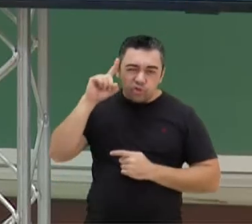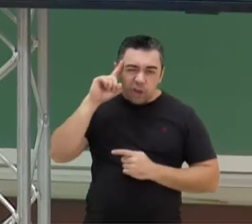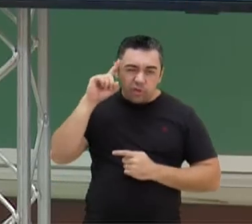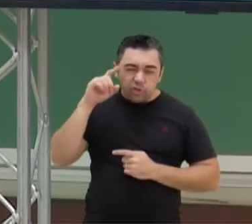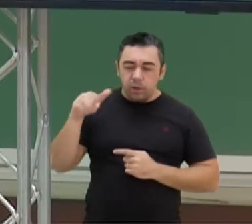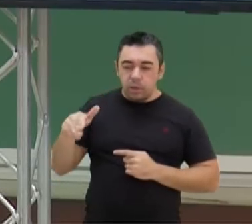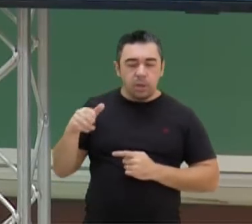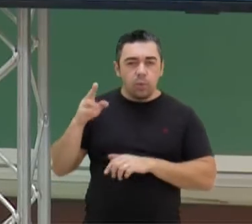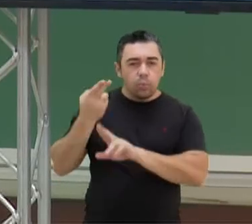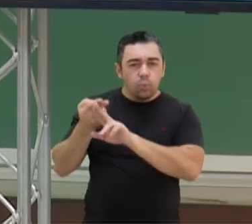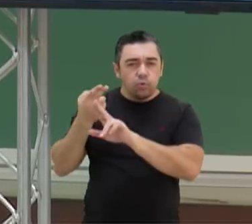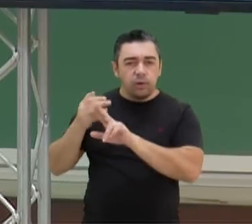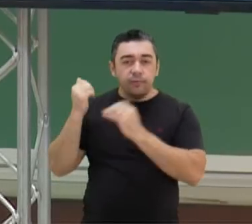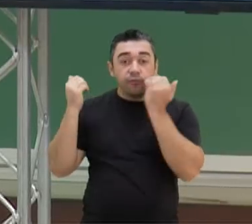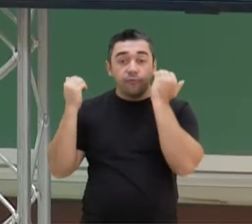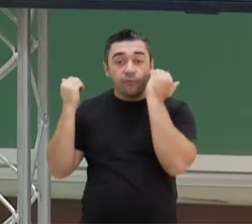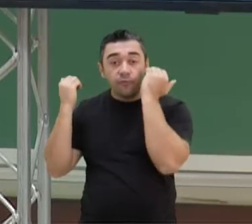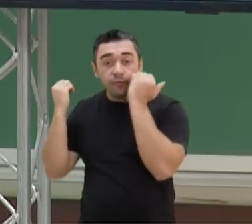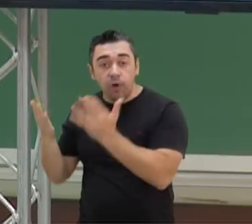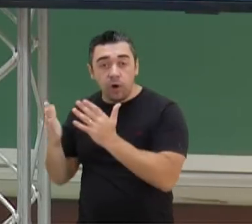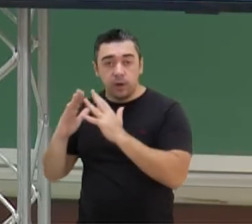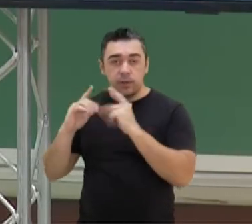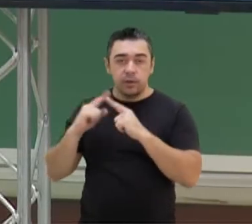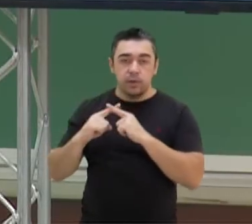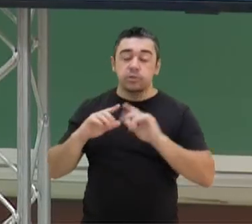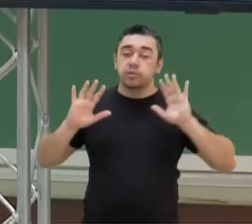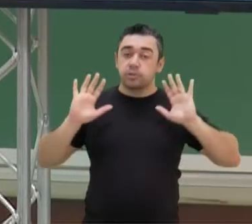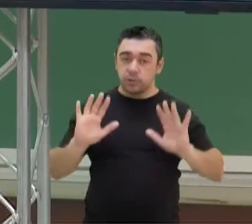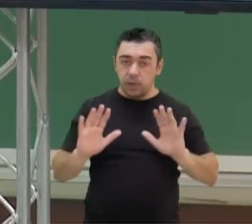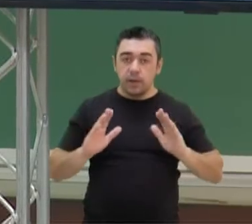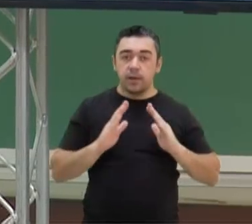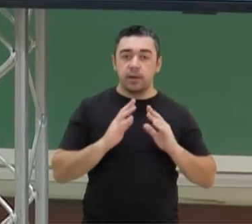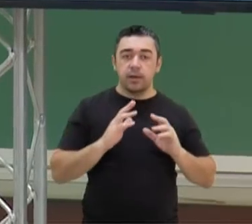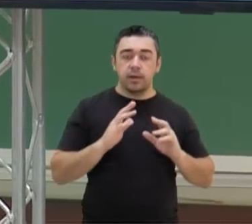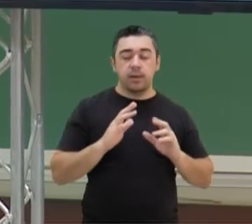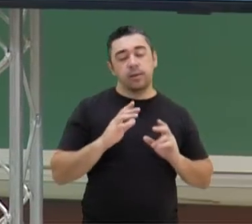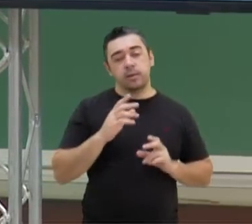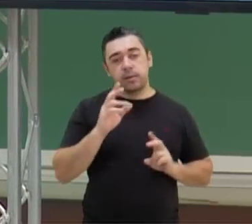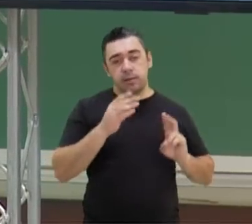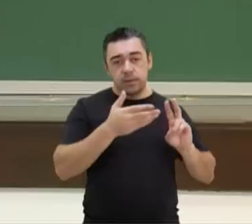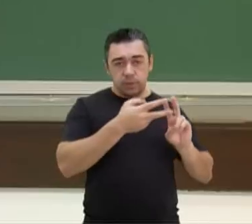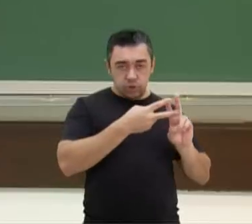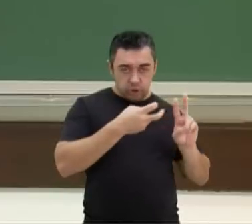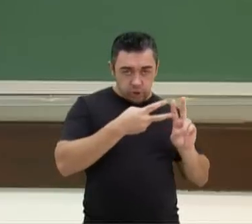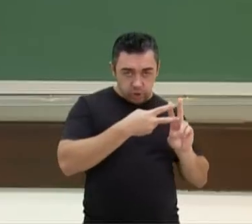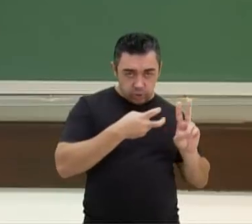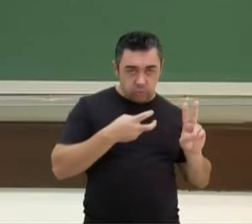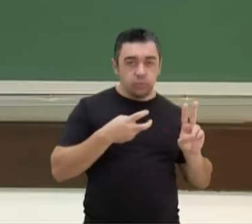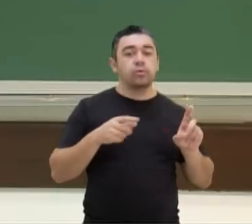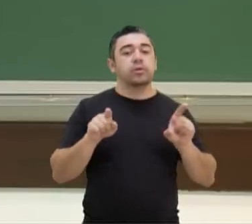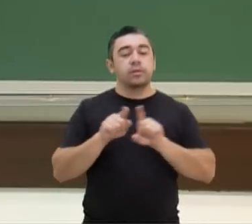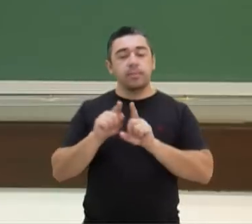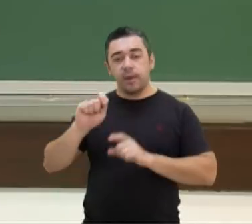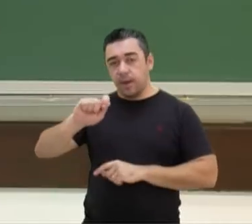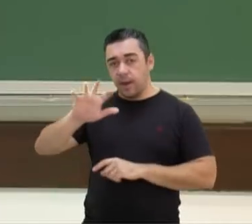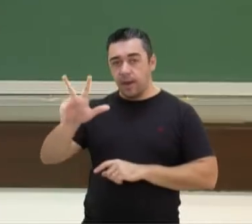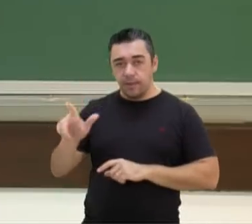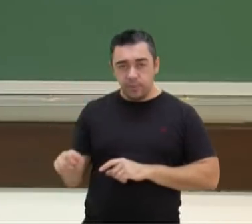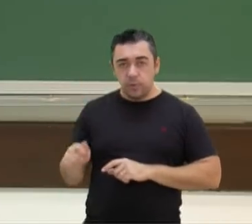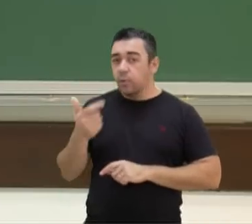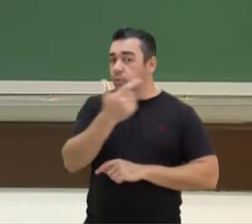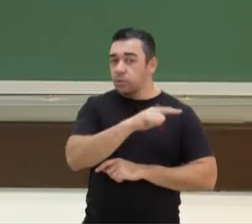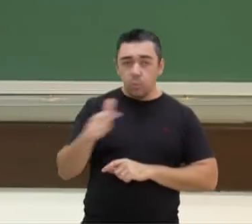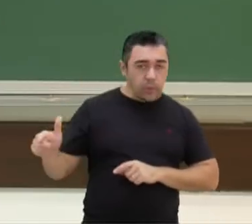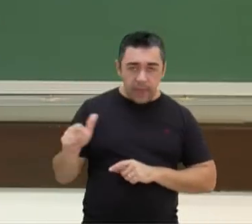a dia. Para as religiões indígenas, e as religiões de matriz africana também, não existe sagrado